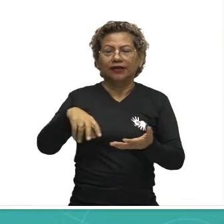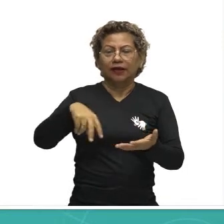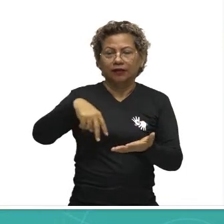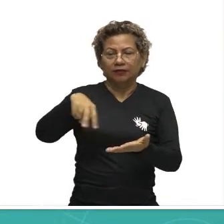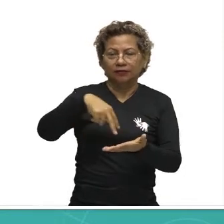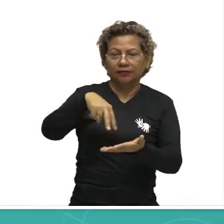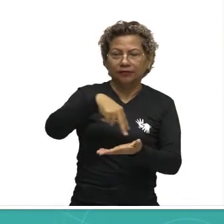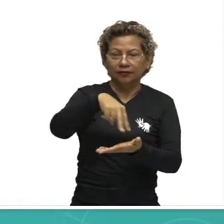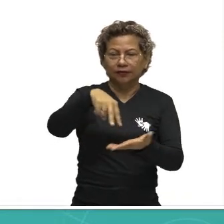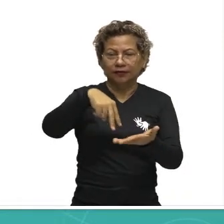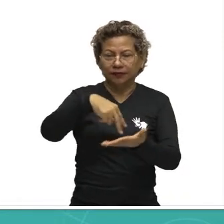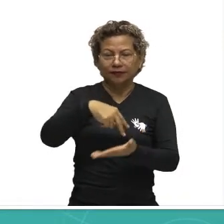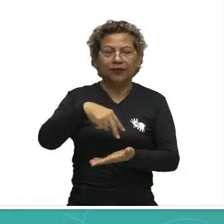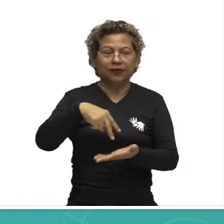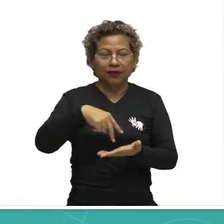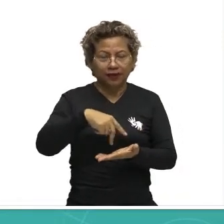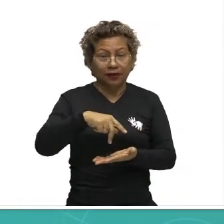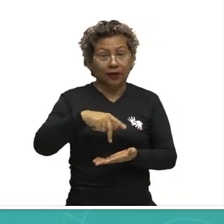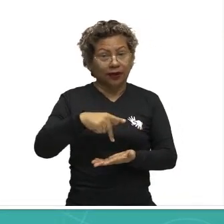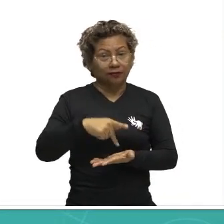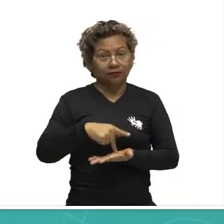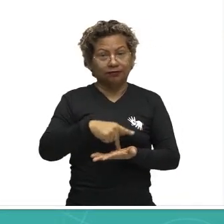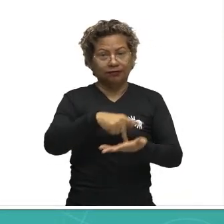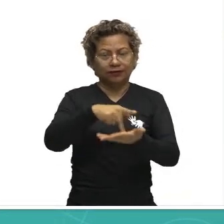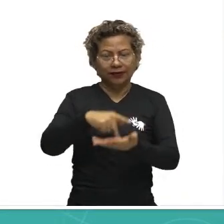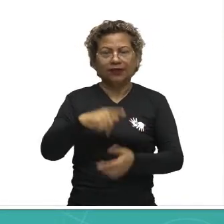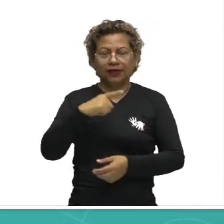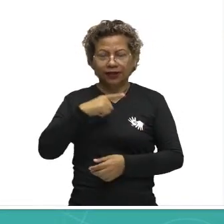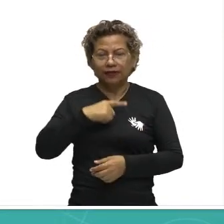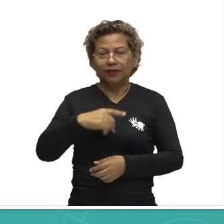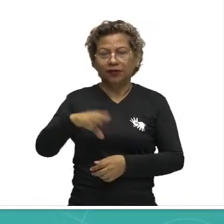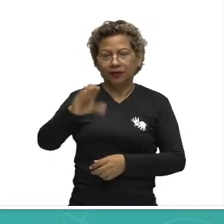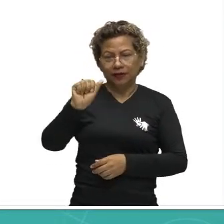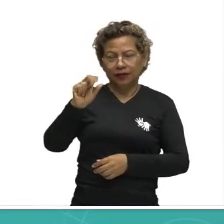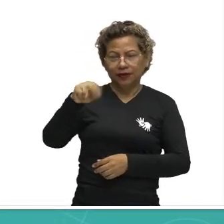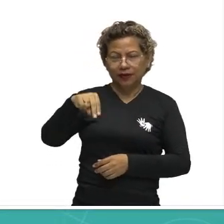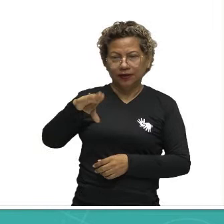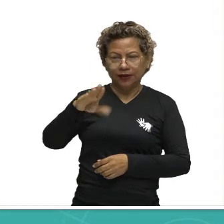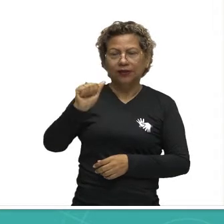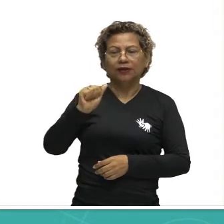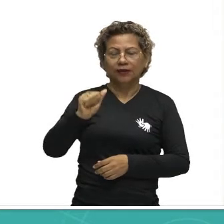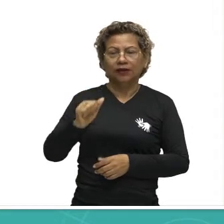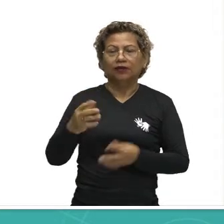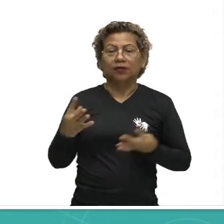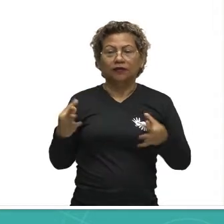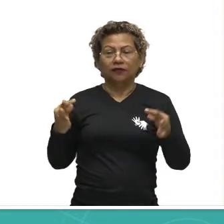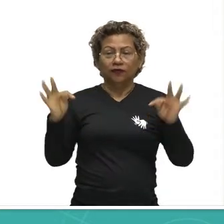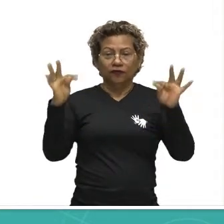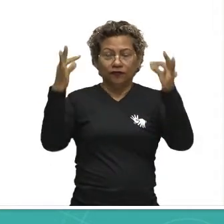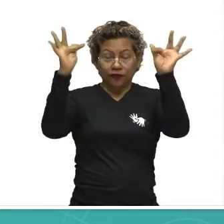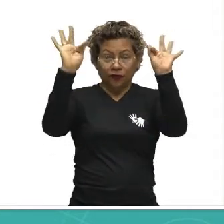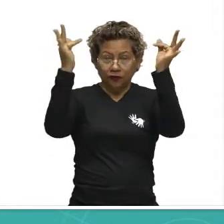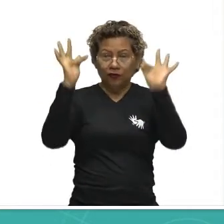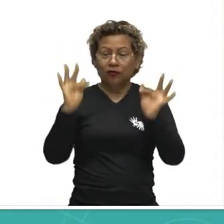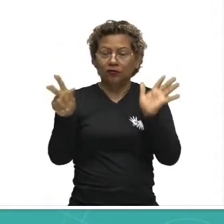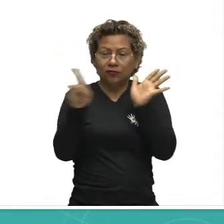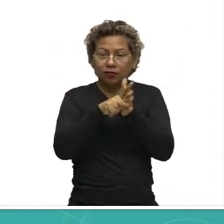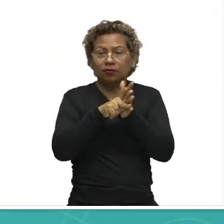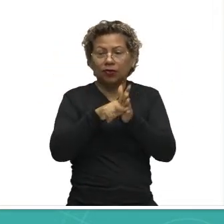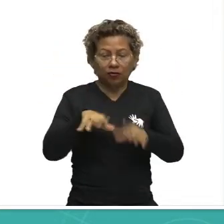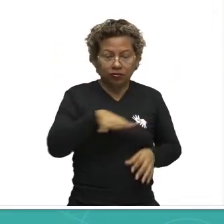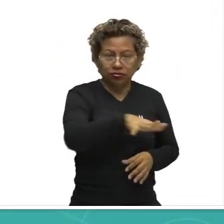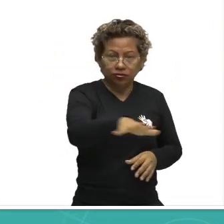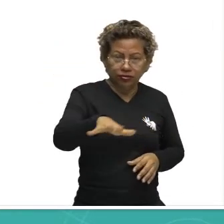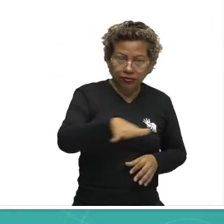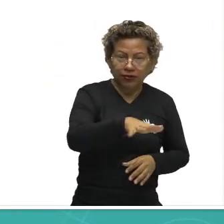clássico. Mas ele também tem o quê? O cancan, como dança folclórica típica da sua região. Vamos falar